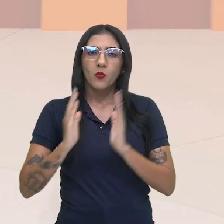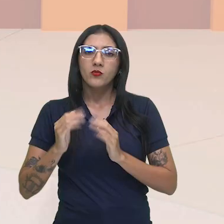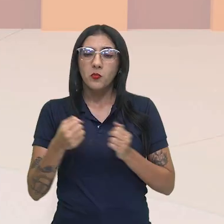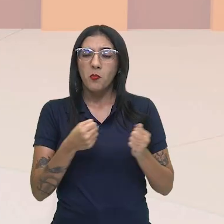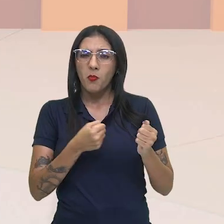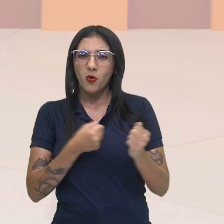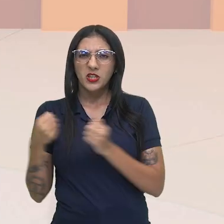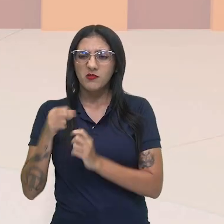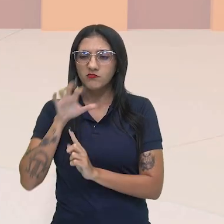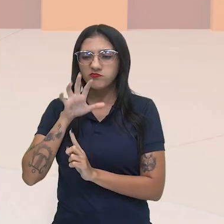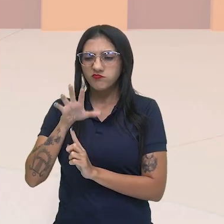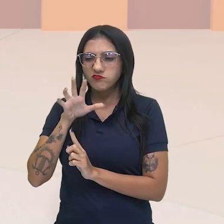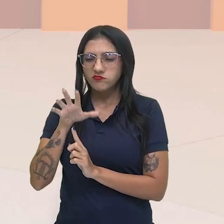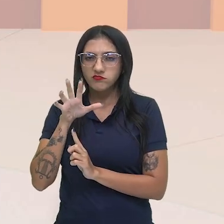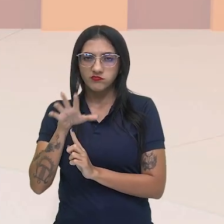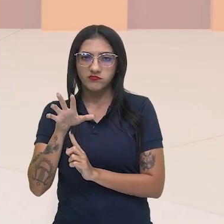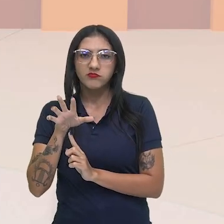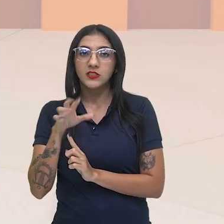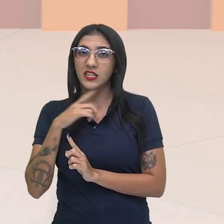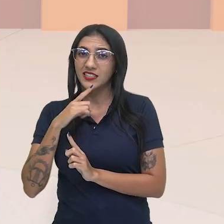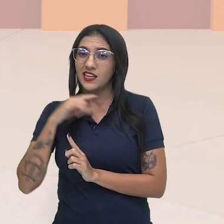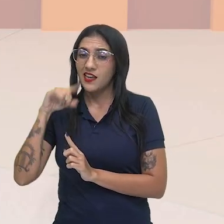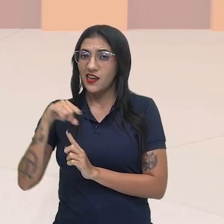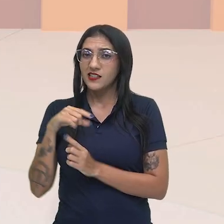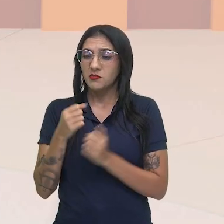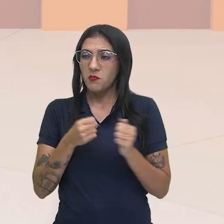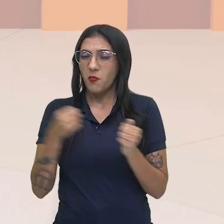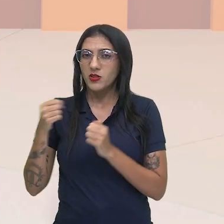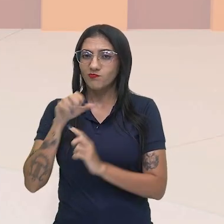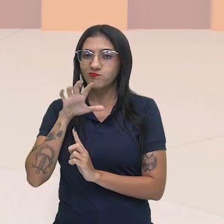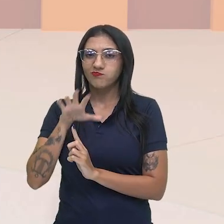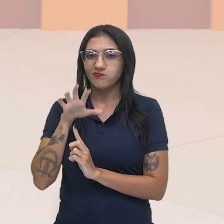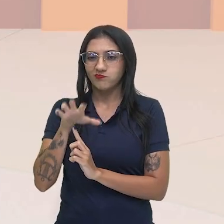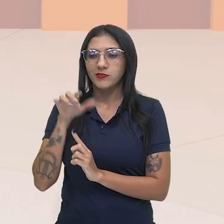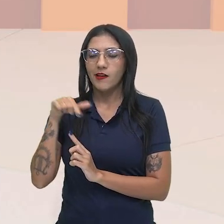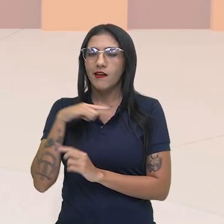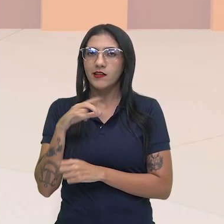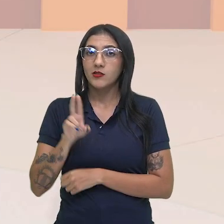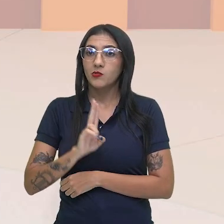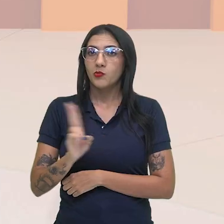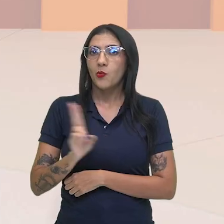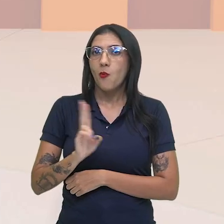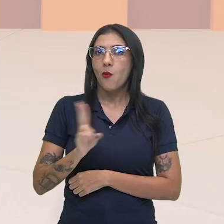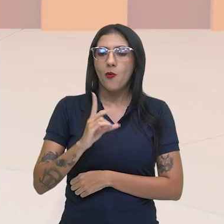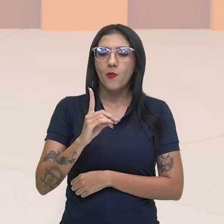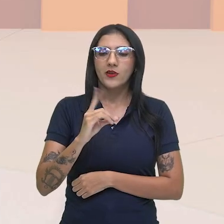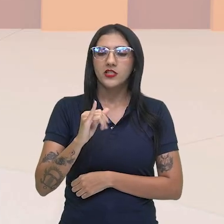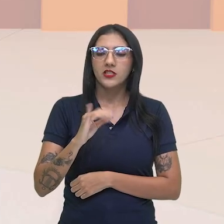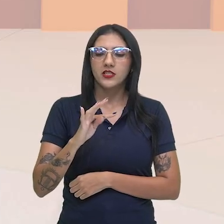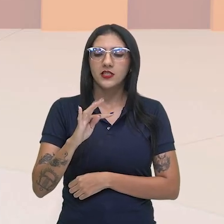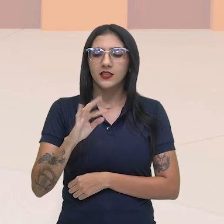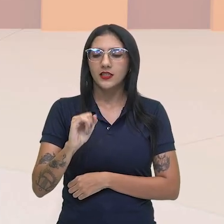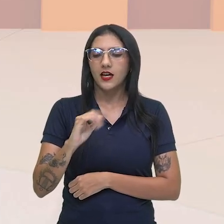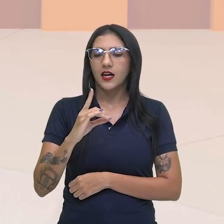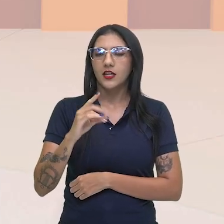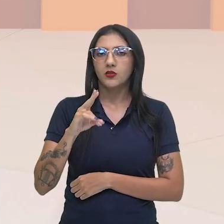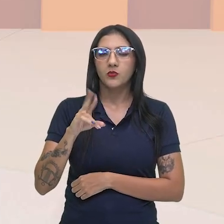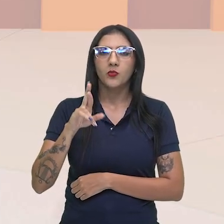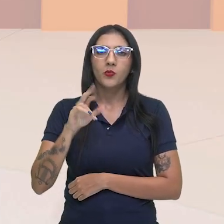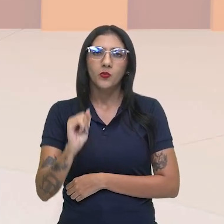pela força. Porque existe o poder imposto pela força também. Isso aí nós chamamos de tirania. Tá?